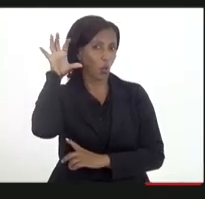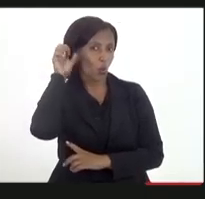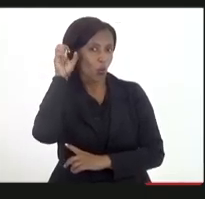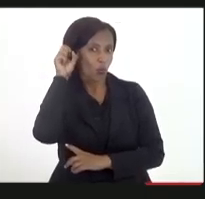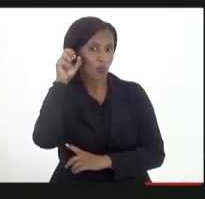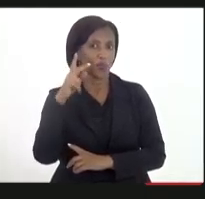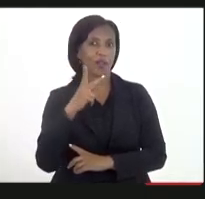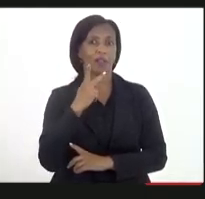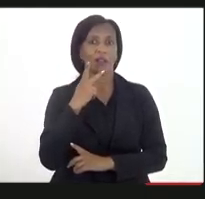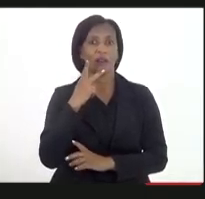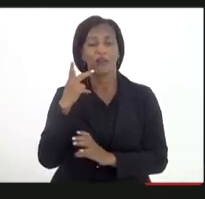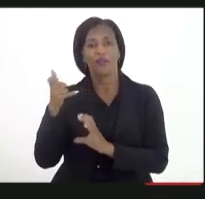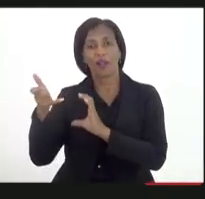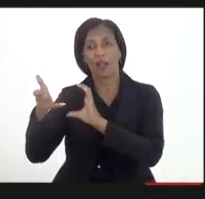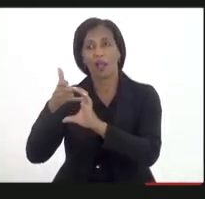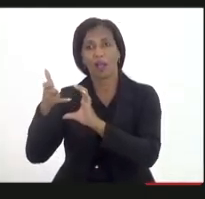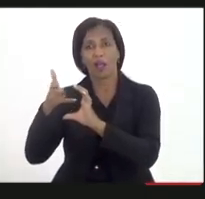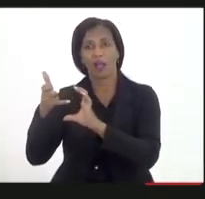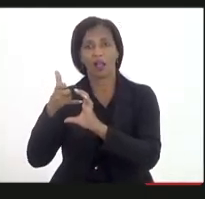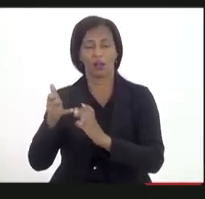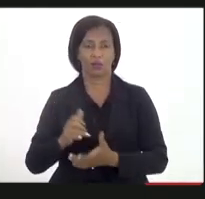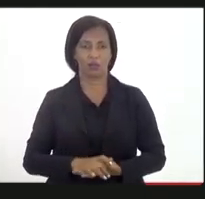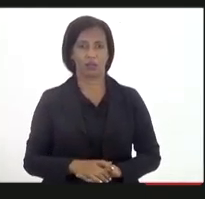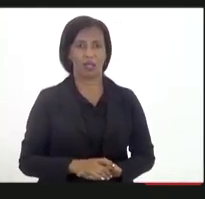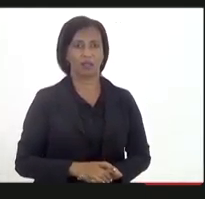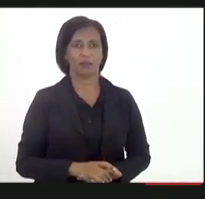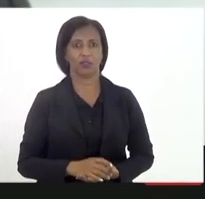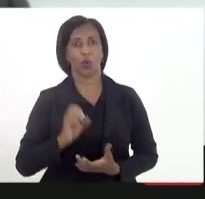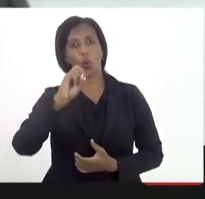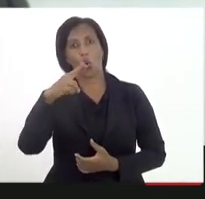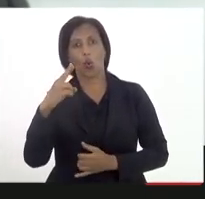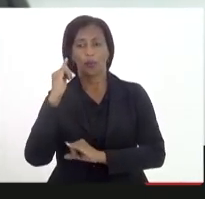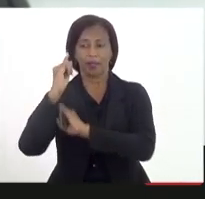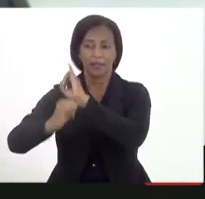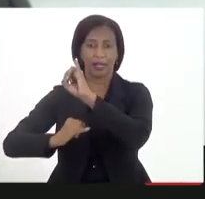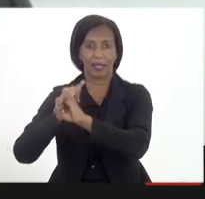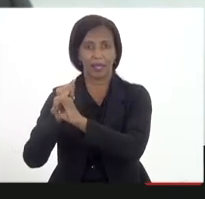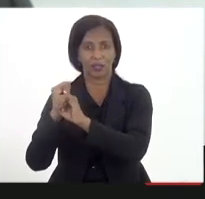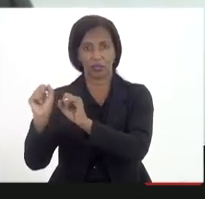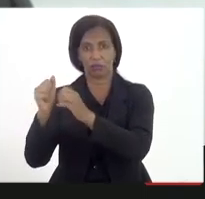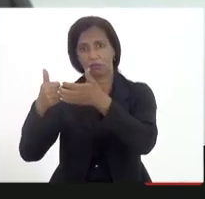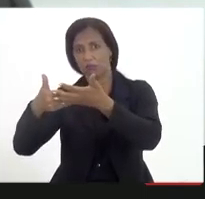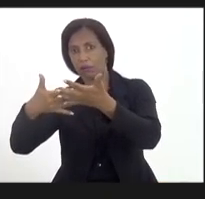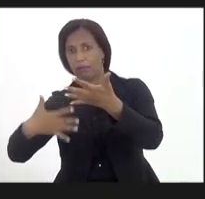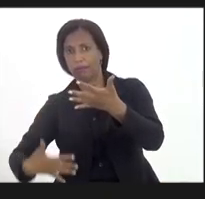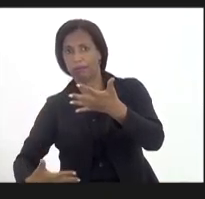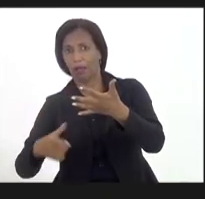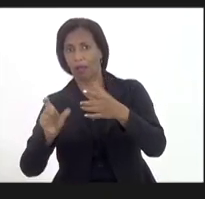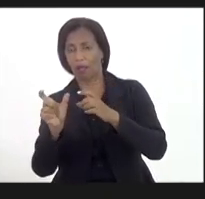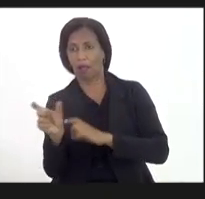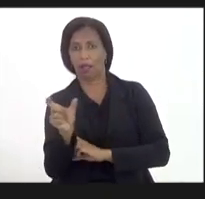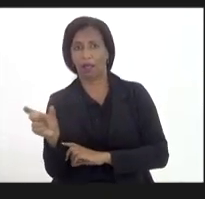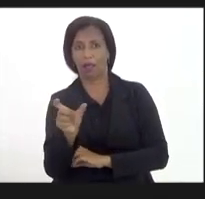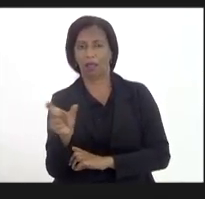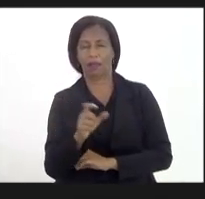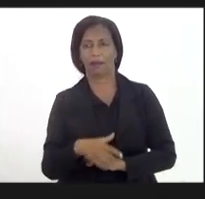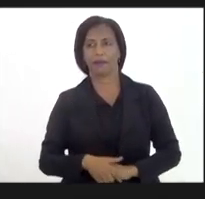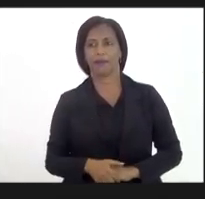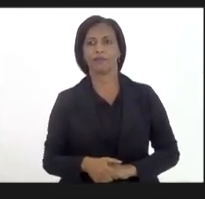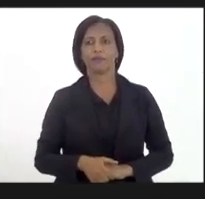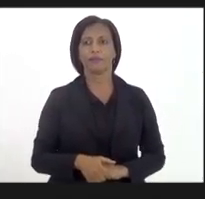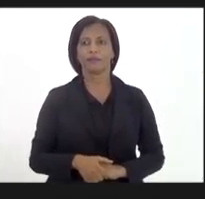ela falar no chat então sinalizando a cantar se comunicar exatamente assim ó é perfeito então